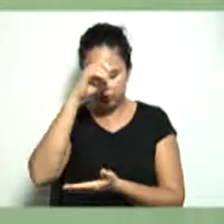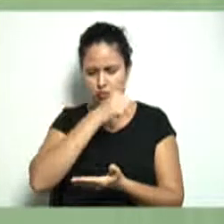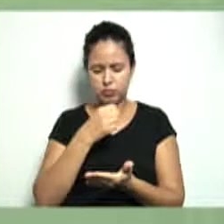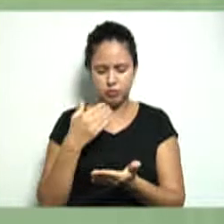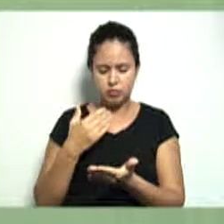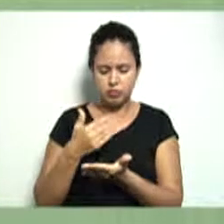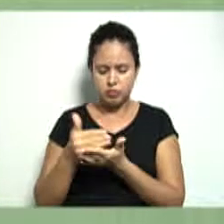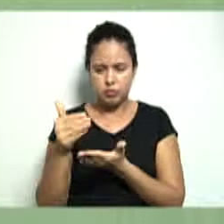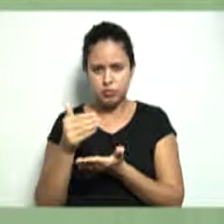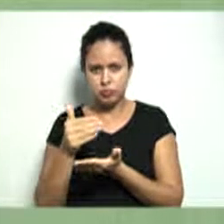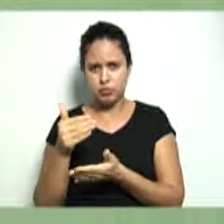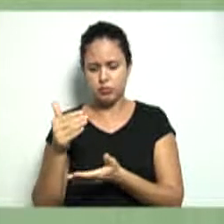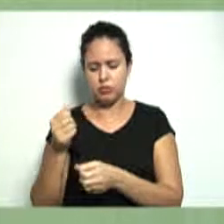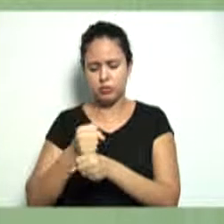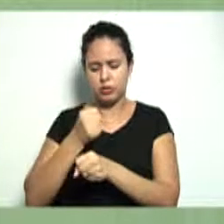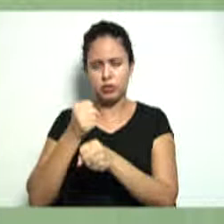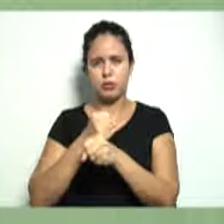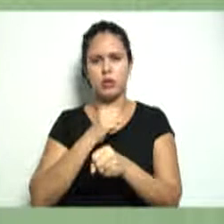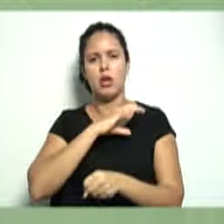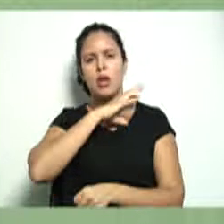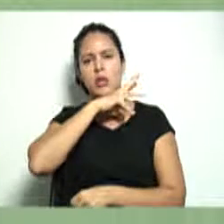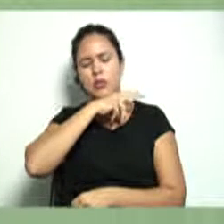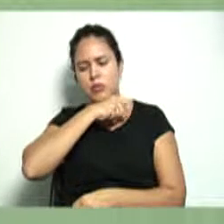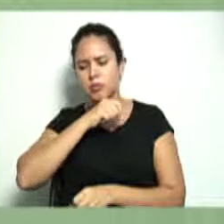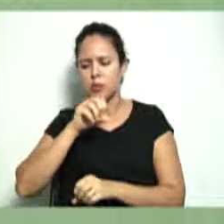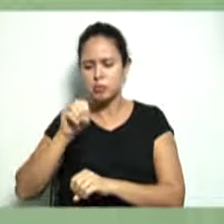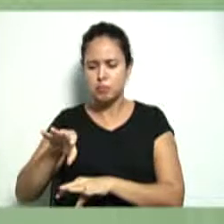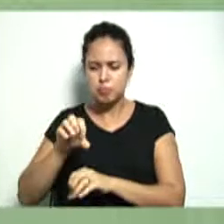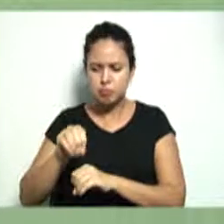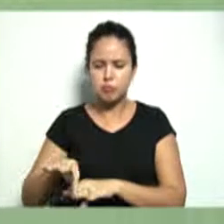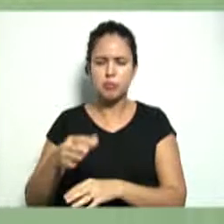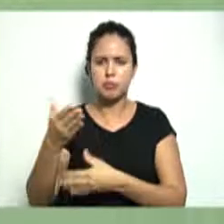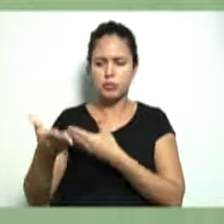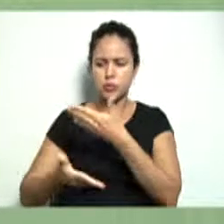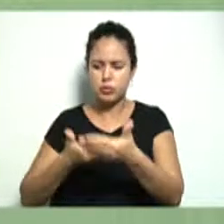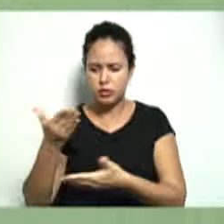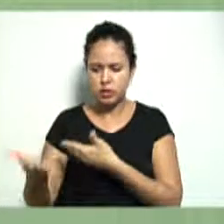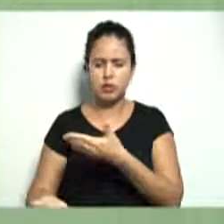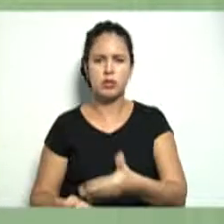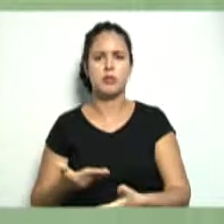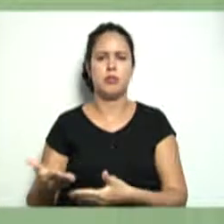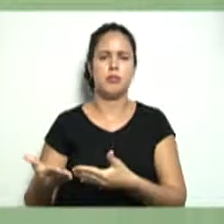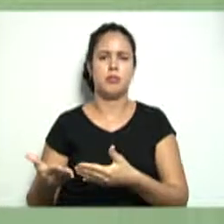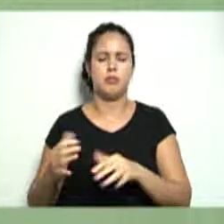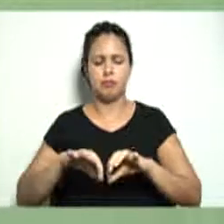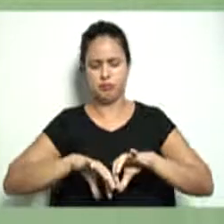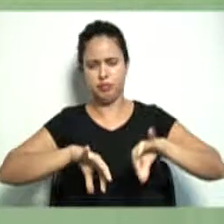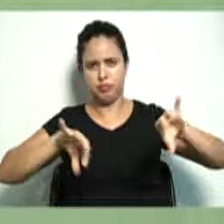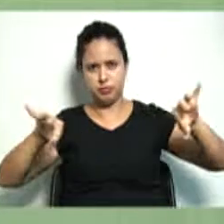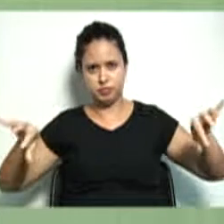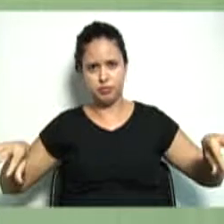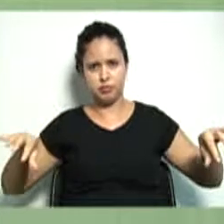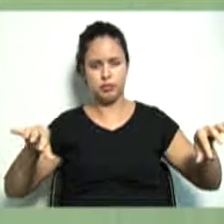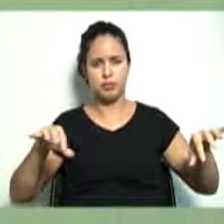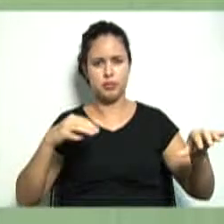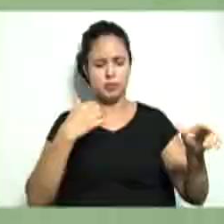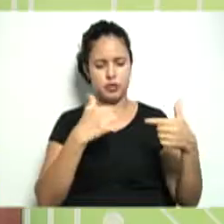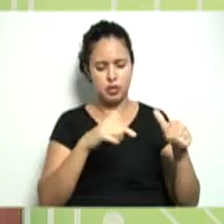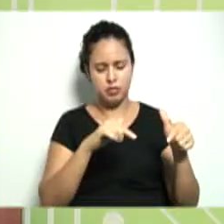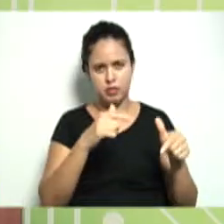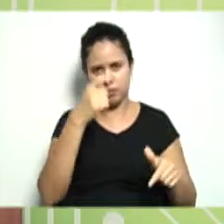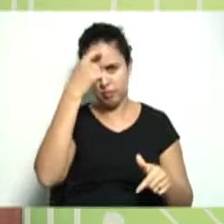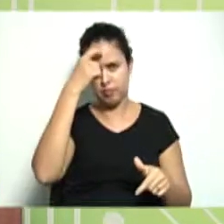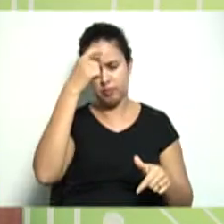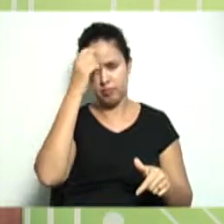cuidar dos animais. Então, quando houve essa separação entre o trabalho